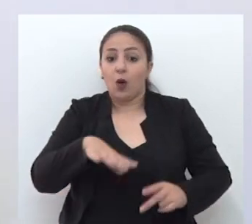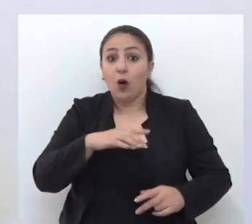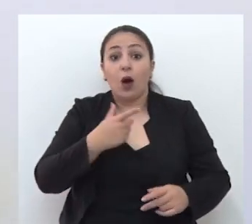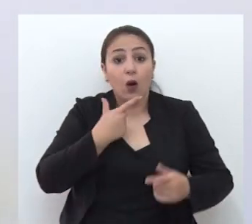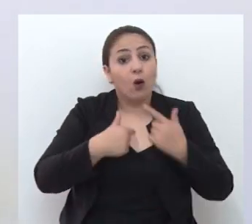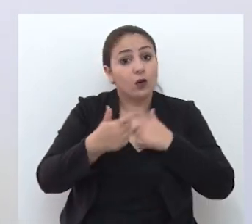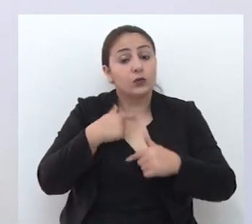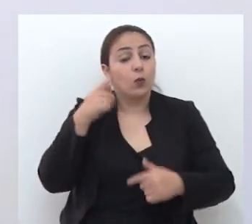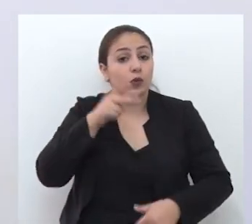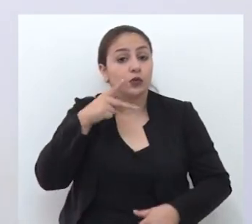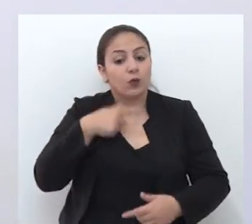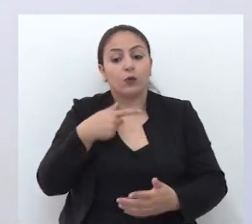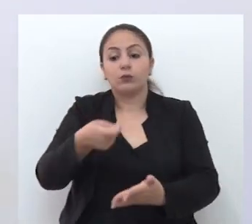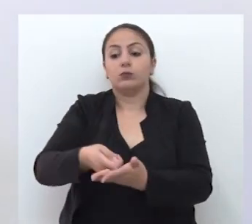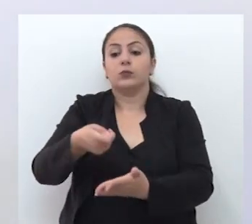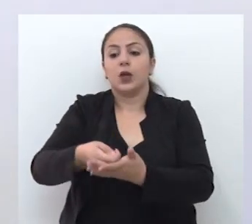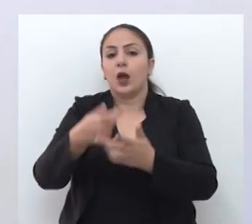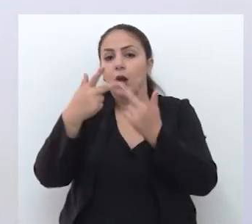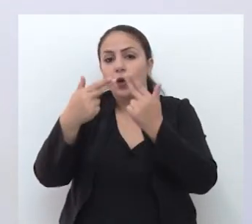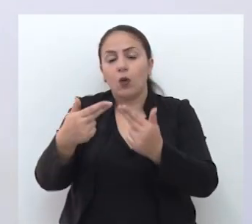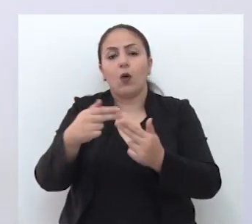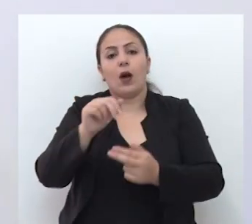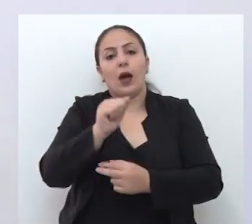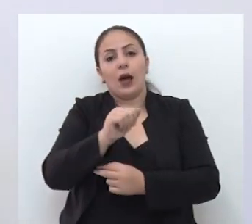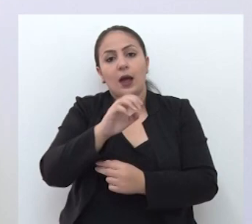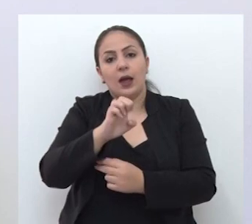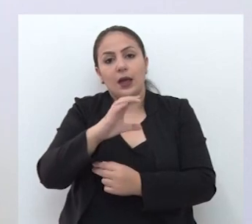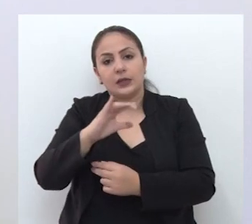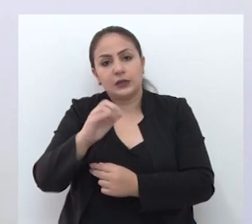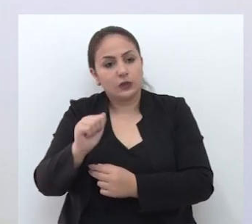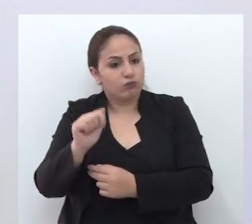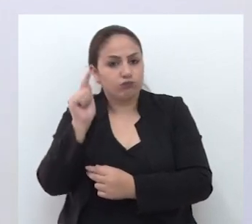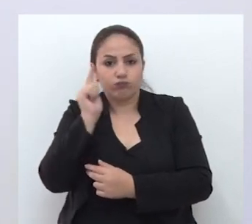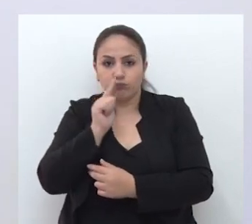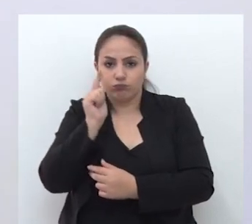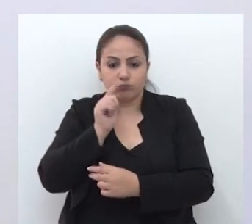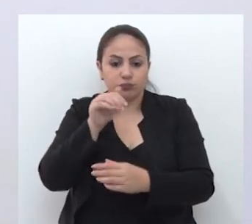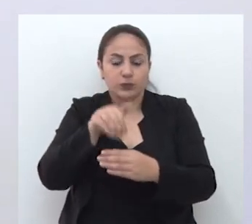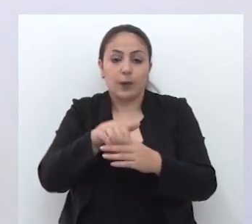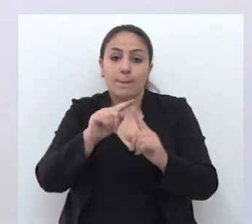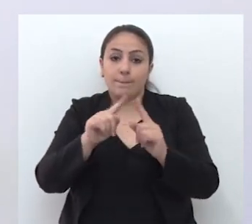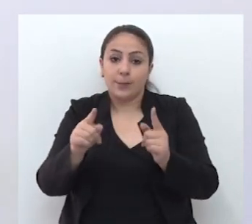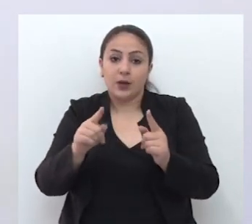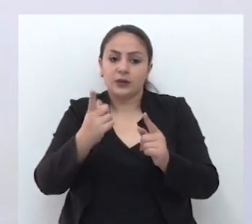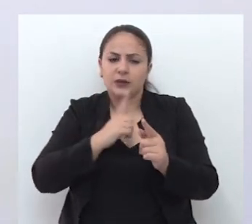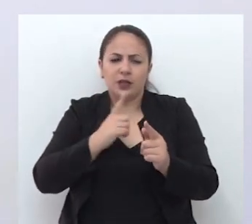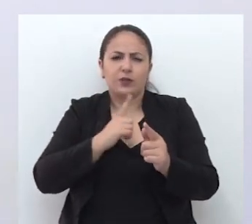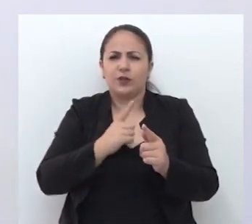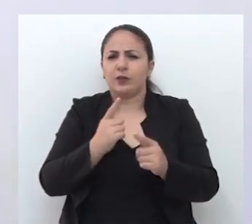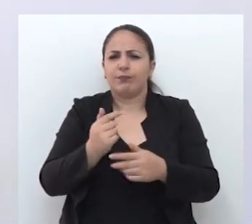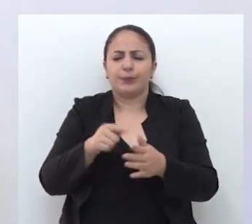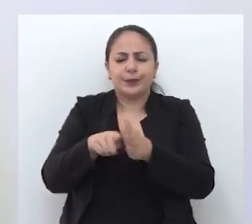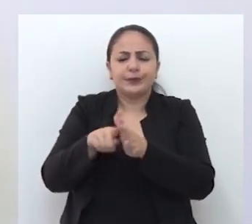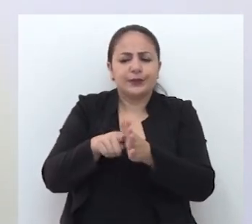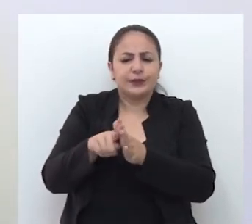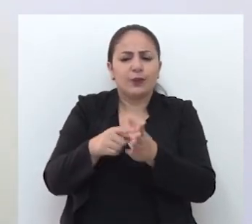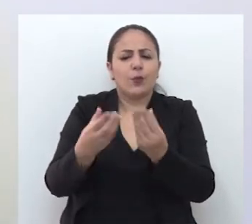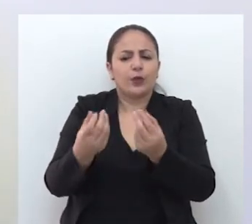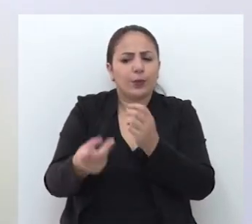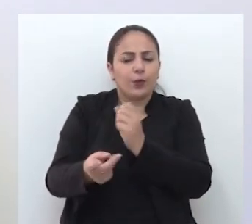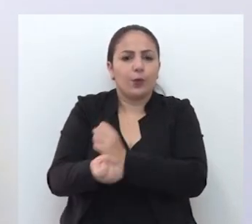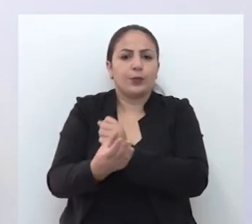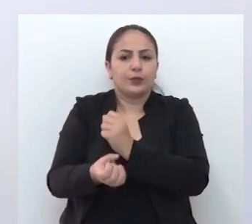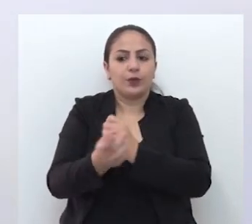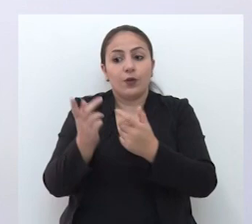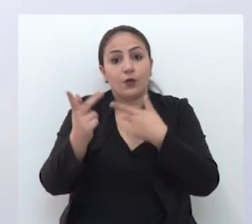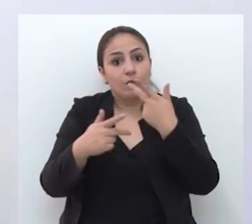com certeza irei cobrá-lo, como cobrei com Aécio Neves, que não veio a se eleger, mas que foi indiciado por diversos crimes de corrupção e